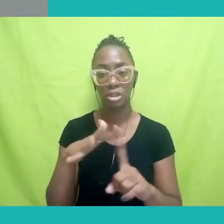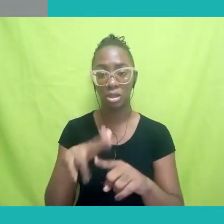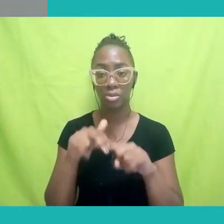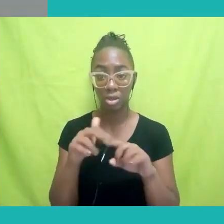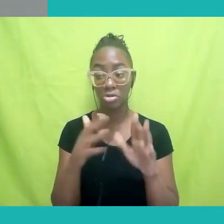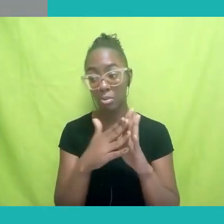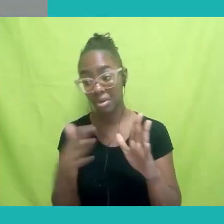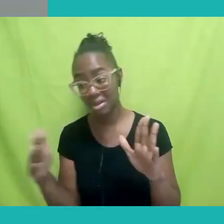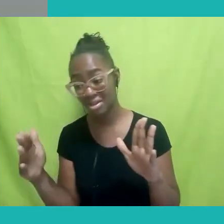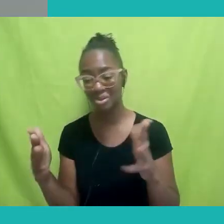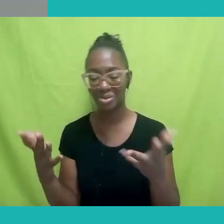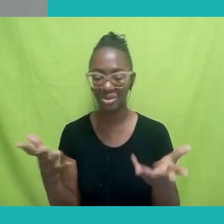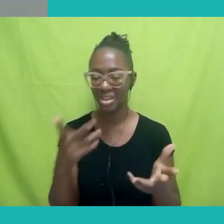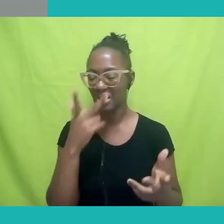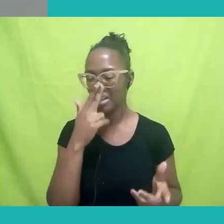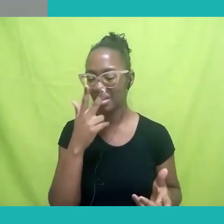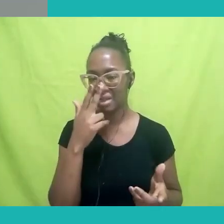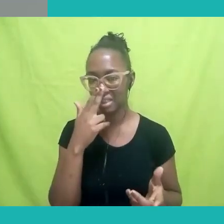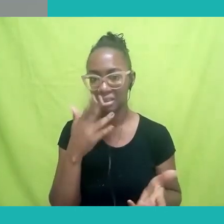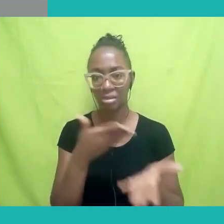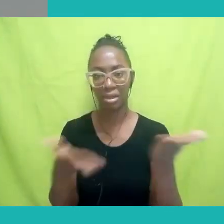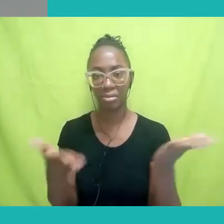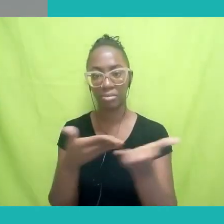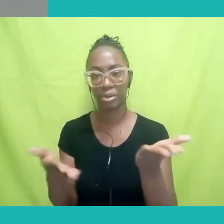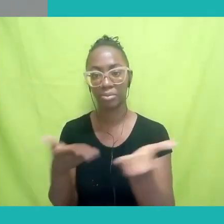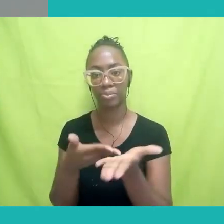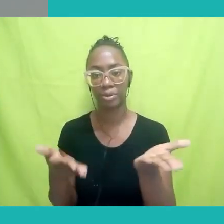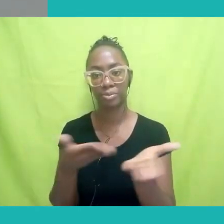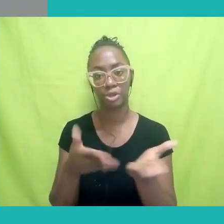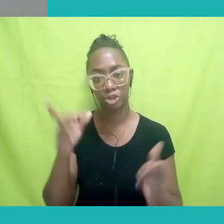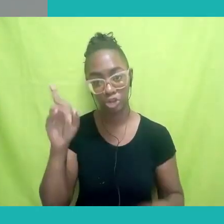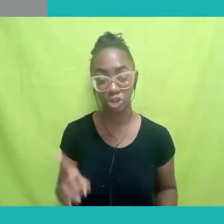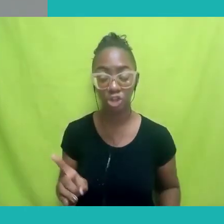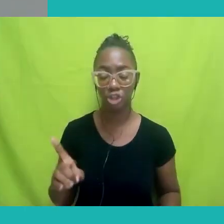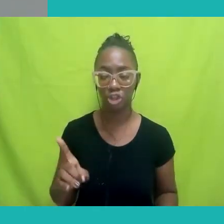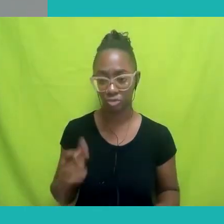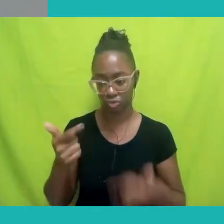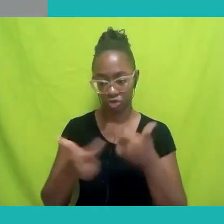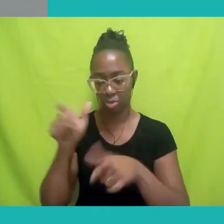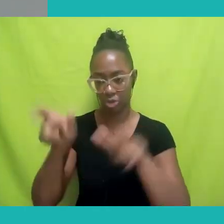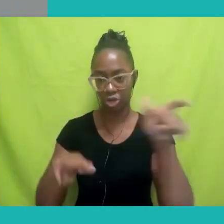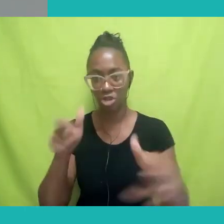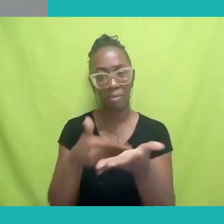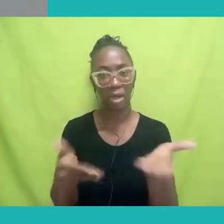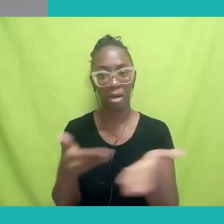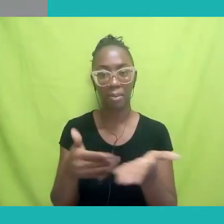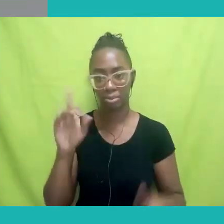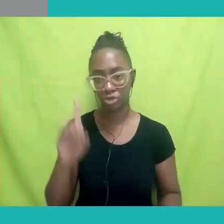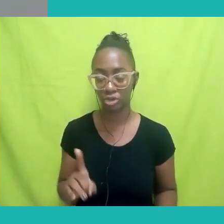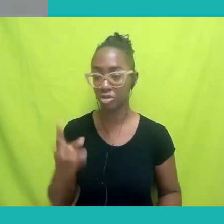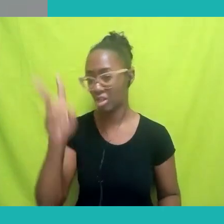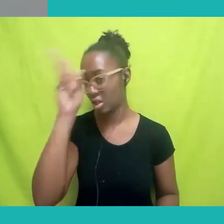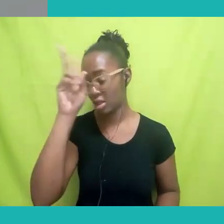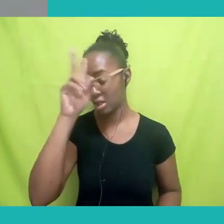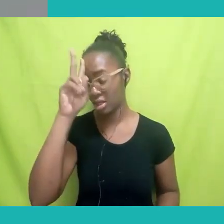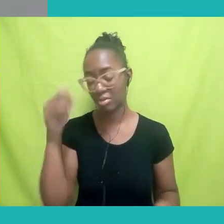de destituição dos direitos conquistados pela classe trabalhadora, né? Eu lembro quando eu entrei na